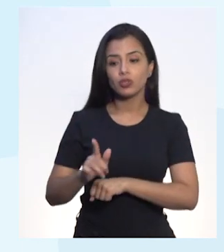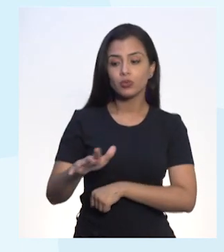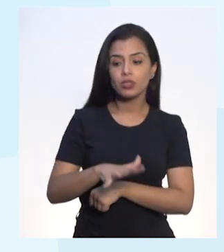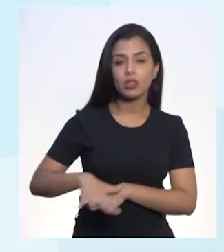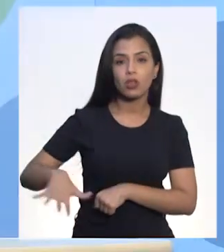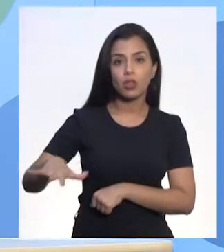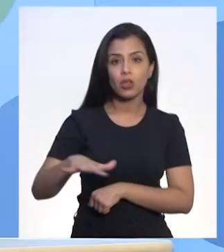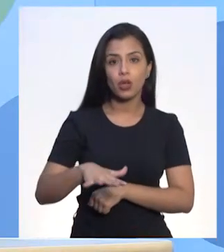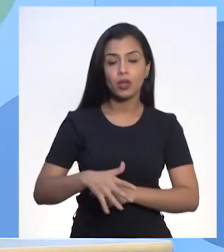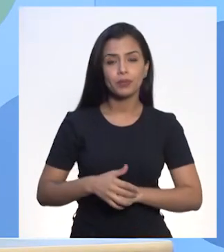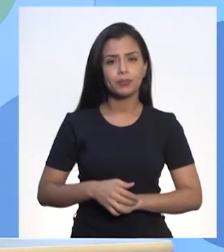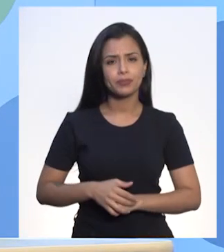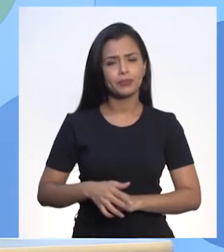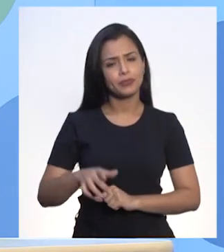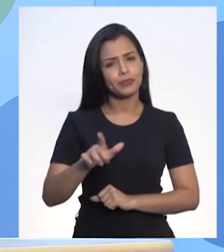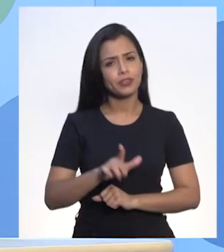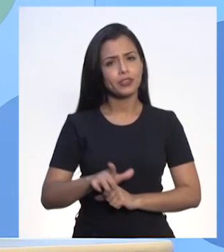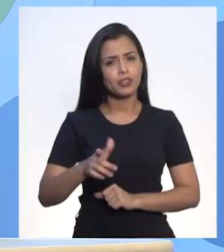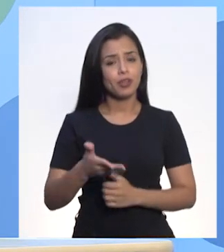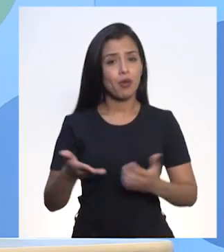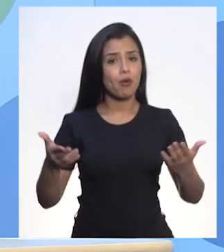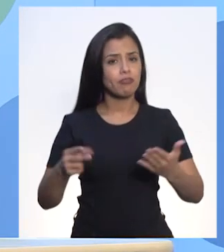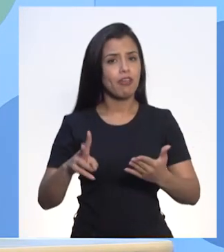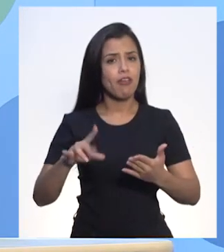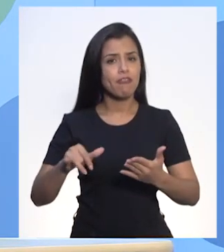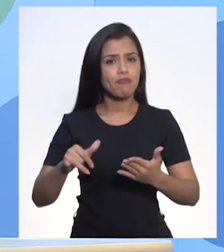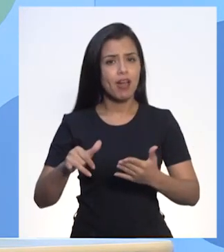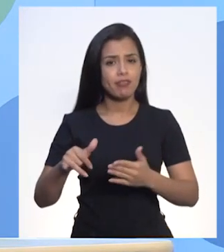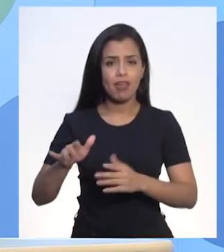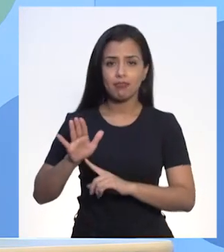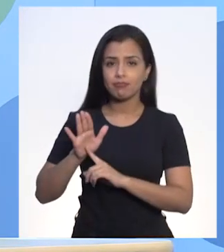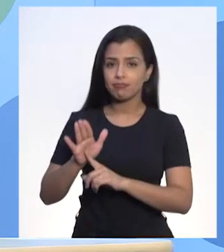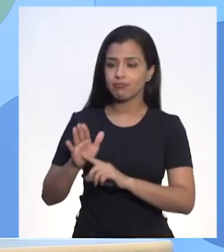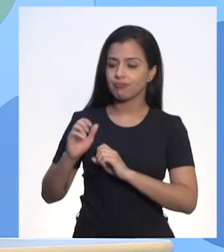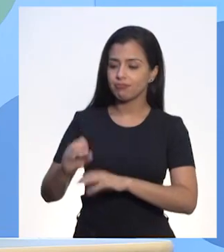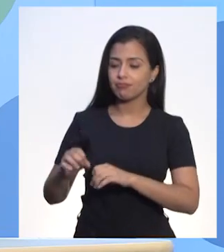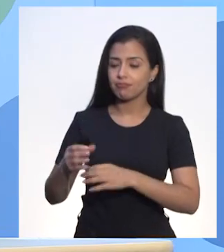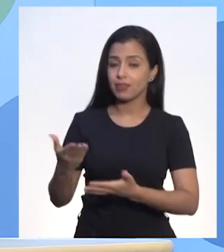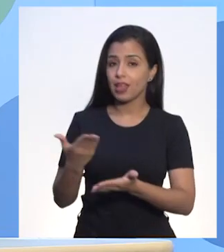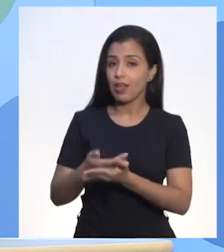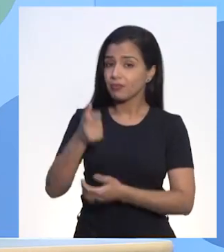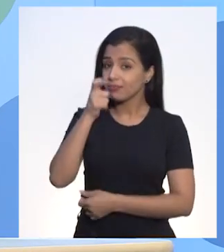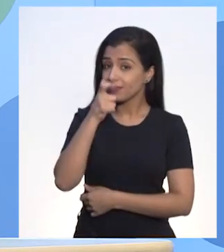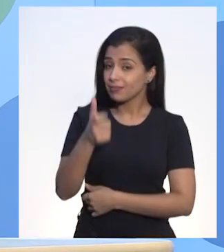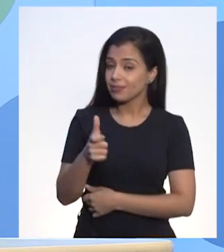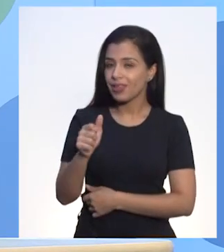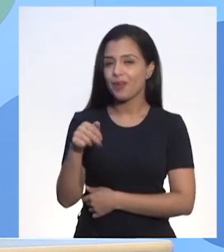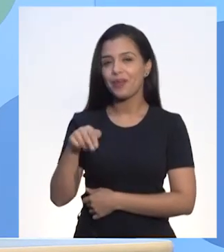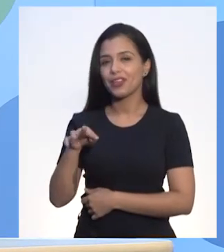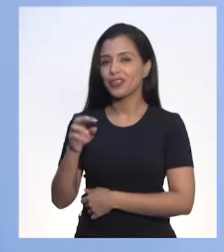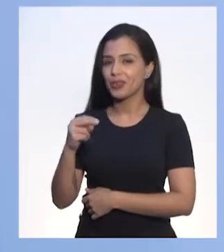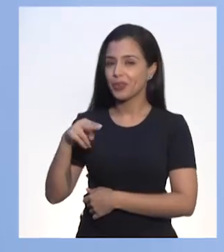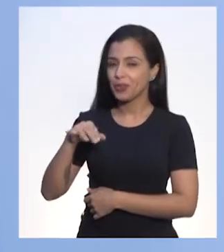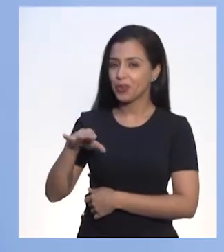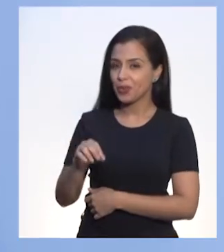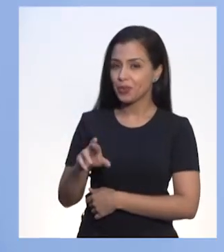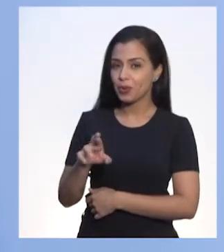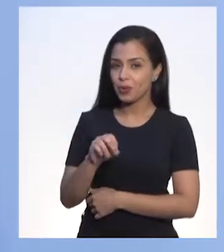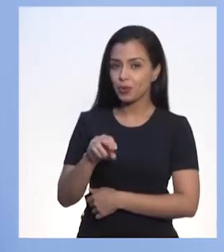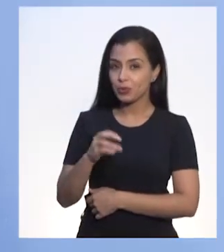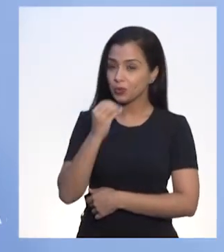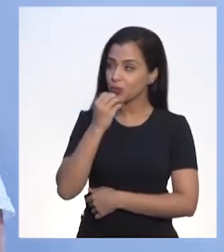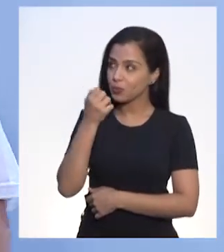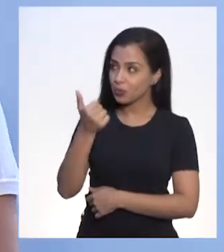território. Claro que quem vai ministrar essa aula super interessante para a gente é o professor Antônio Russo. Tudo bem, professor? Tudo bem, professora